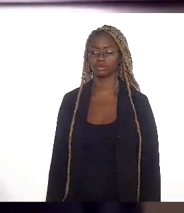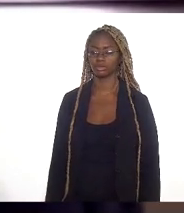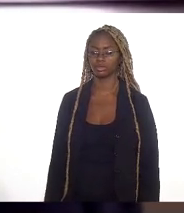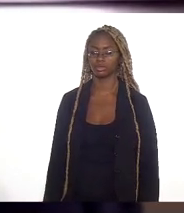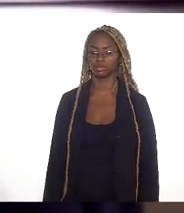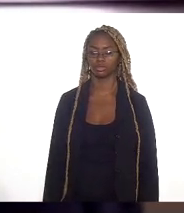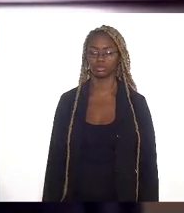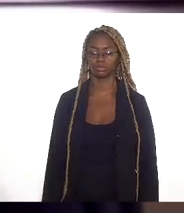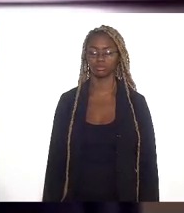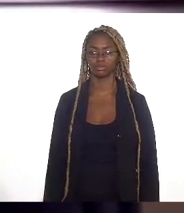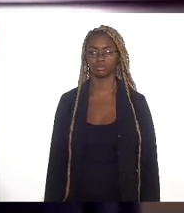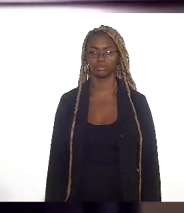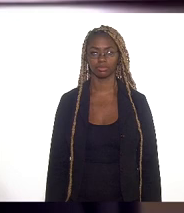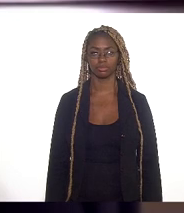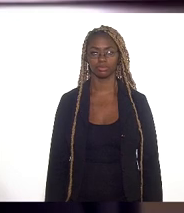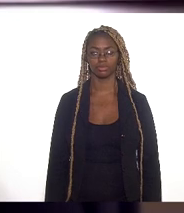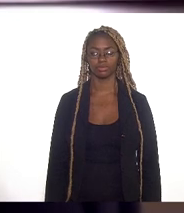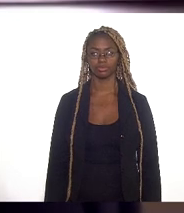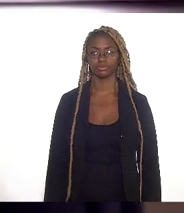Deputada Tia Ju.